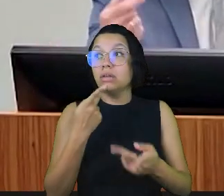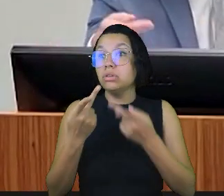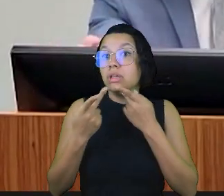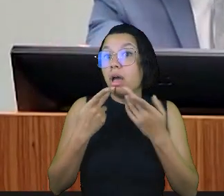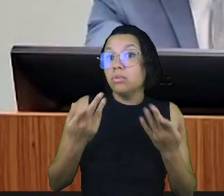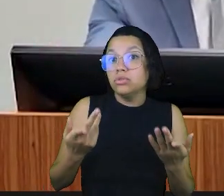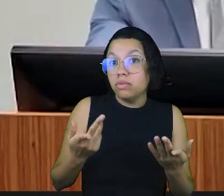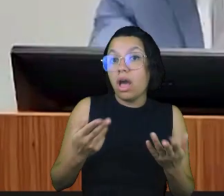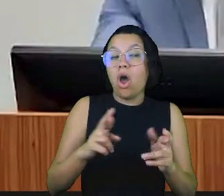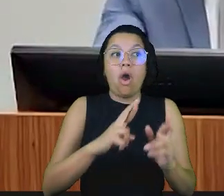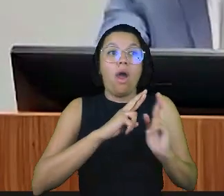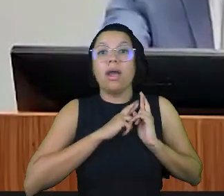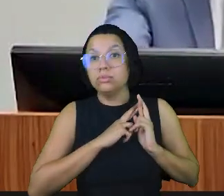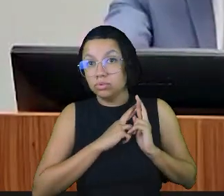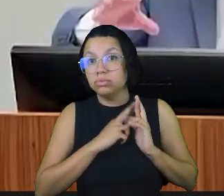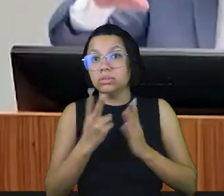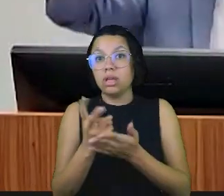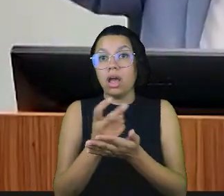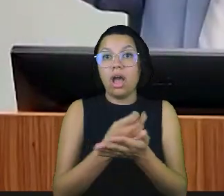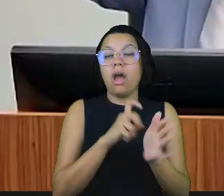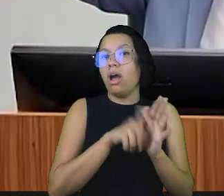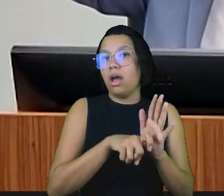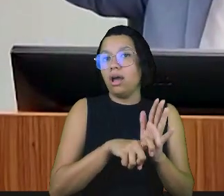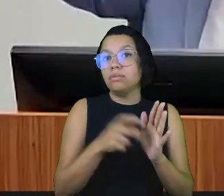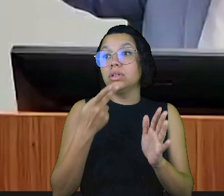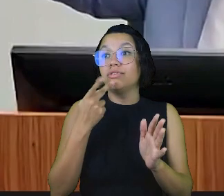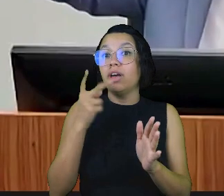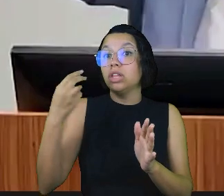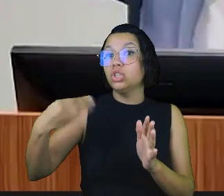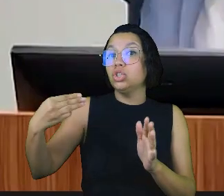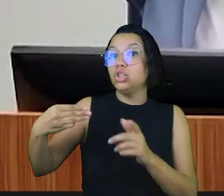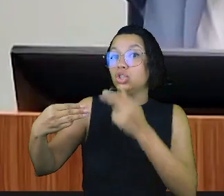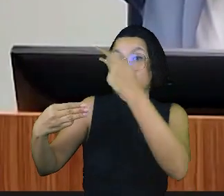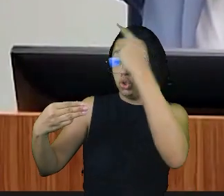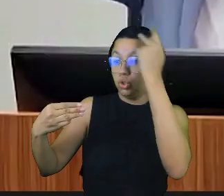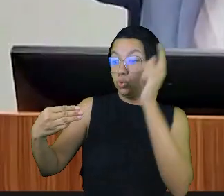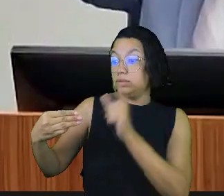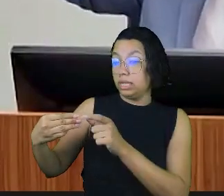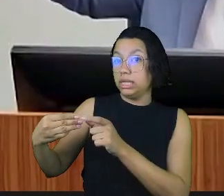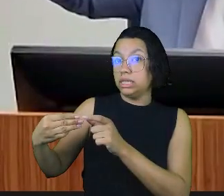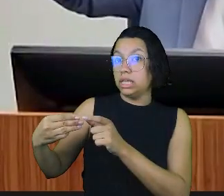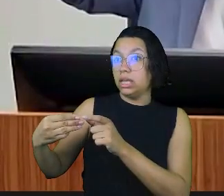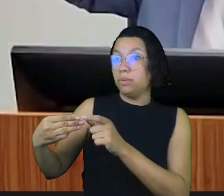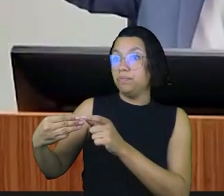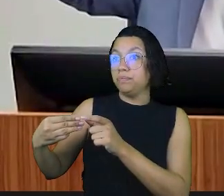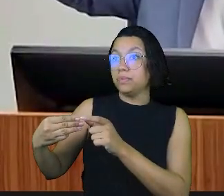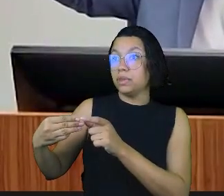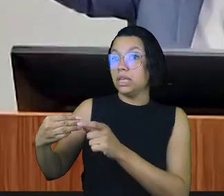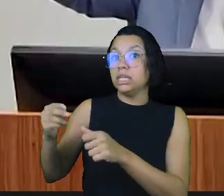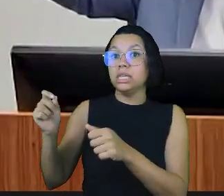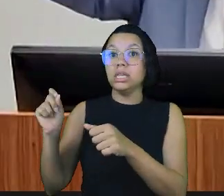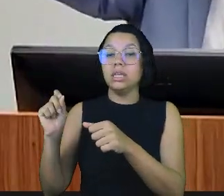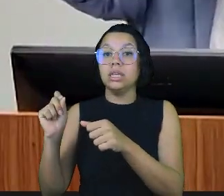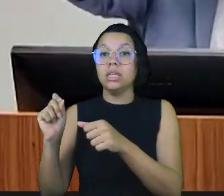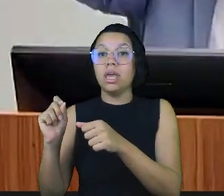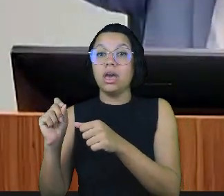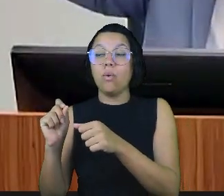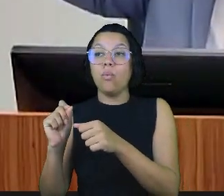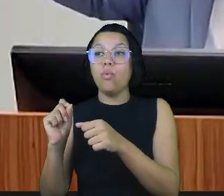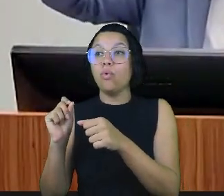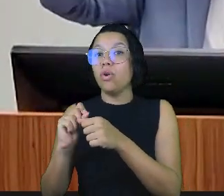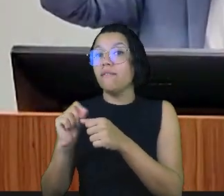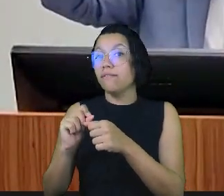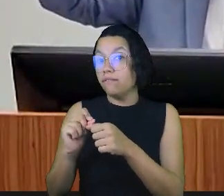um responsável tributário, estamos falando de um terceiro cuja conduta,